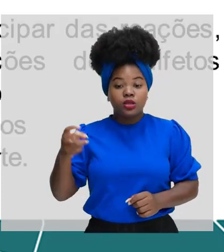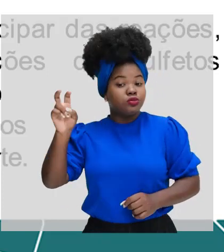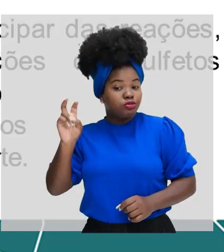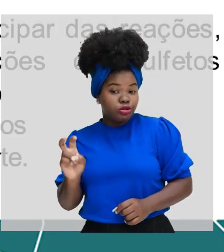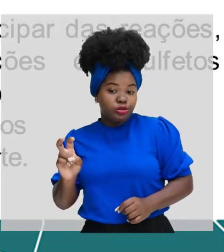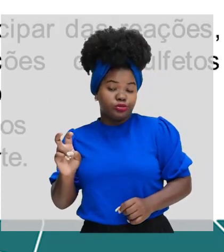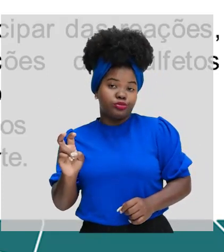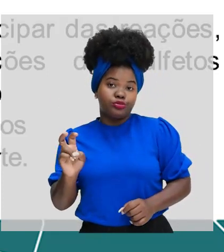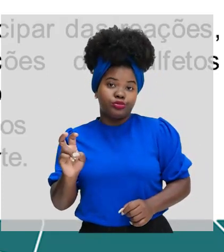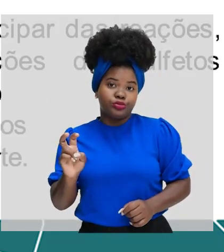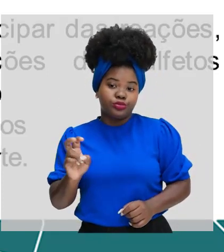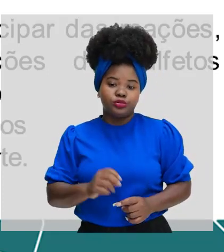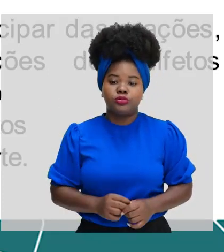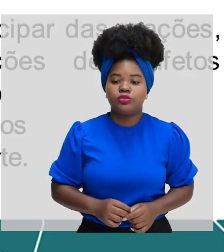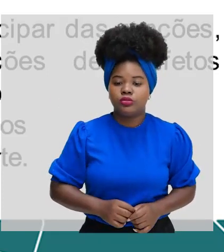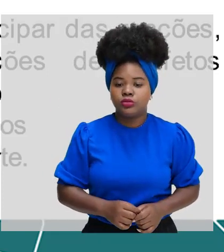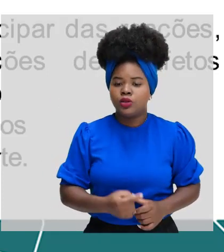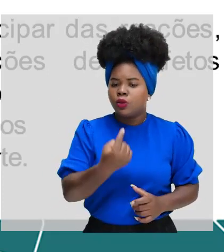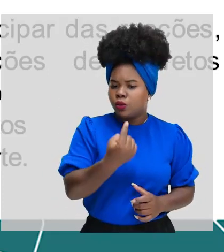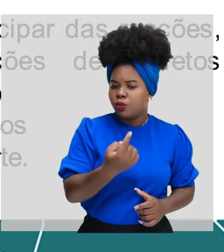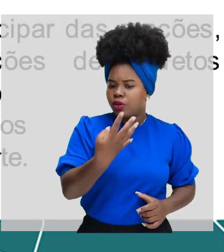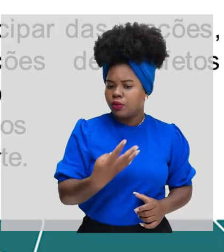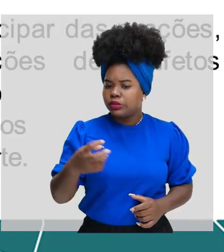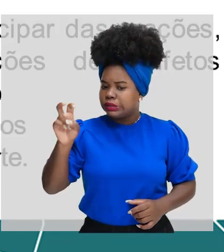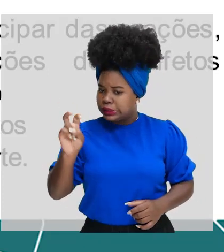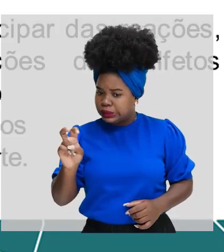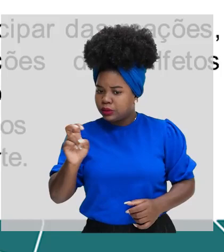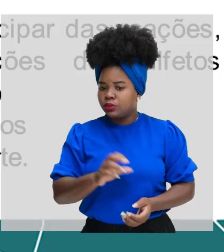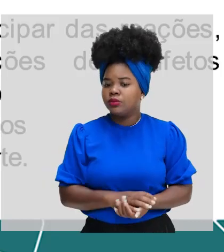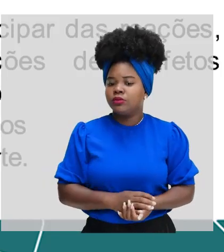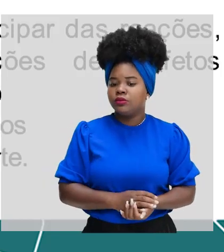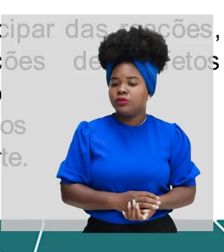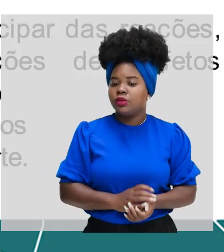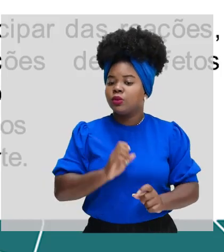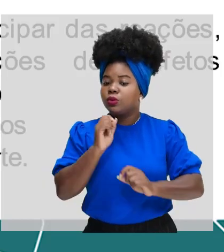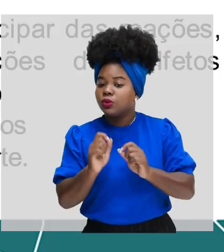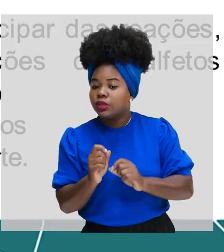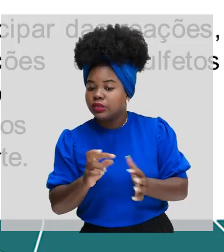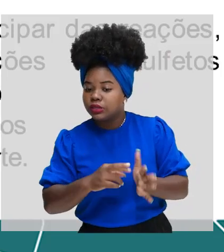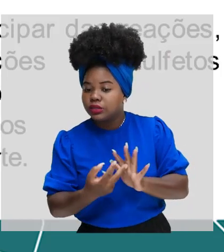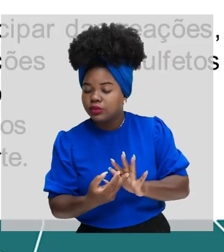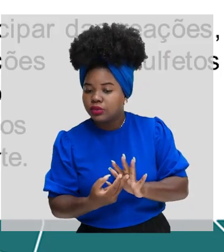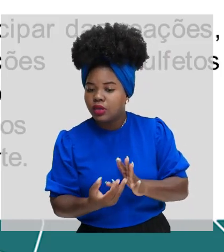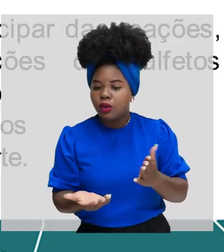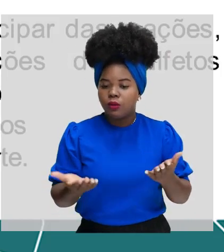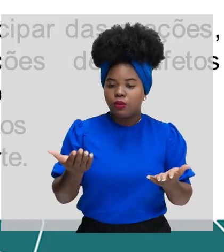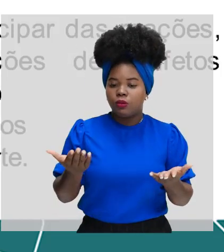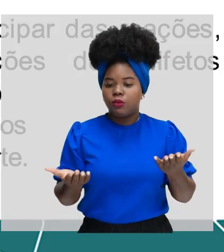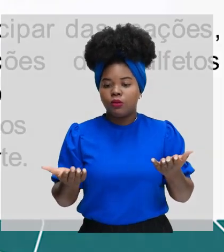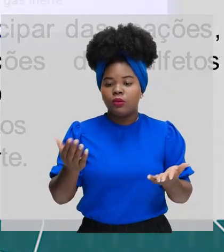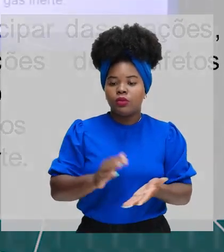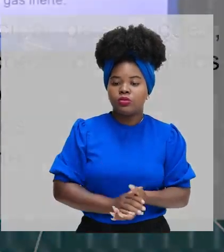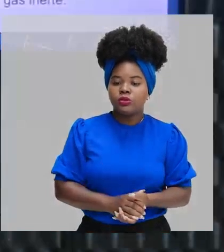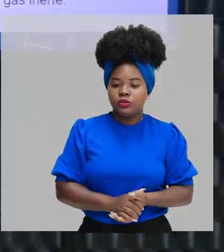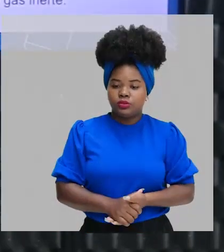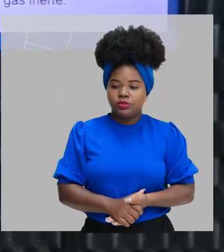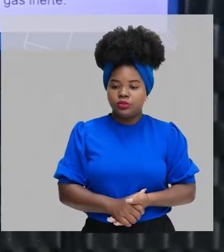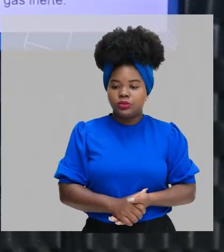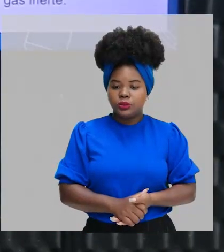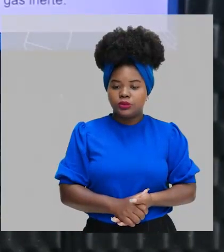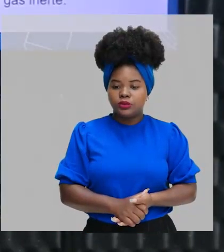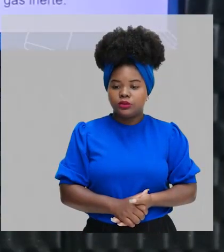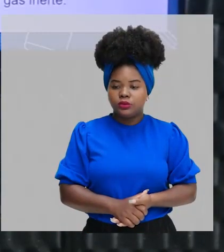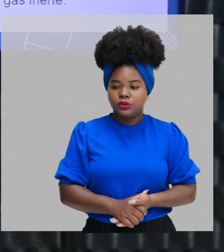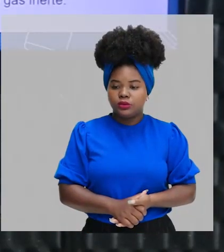5, certo? Então, 1 para 4 para 5 seria o quê? Seria a proporção ou a